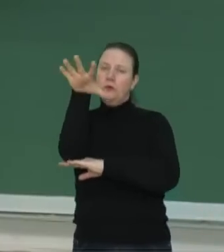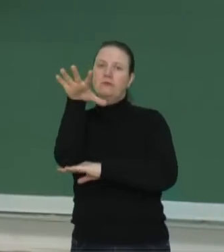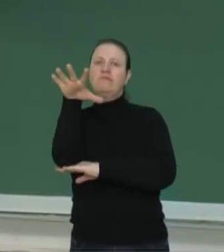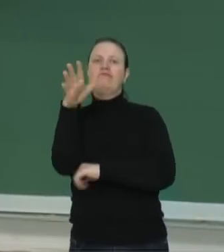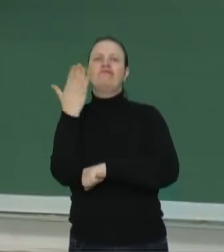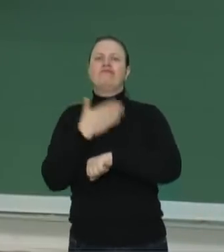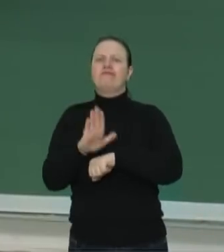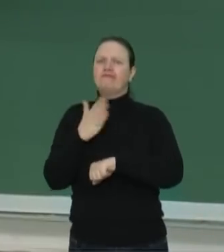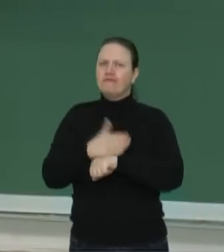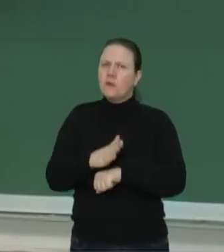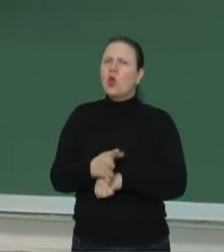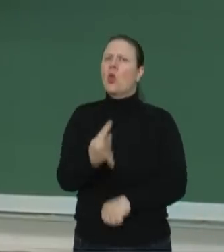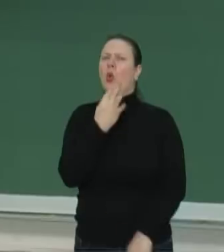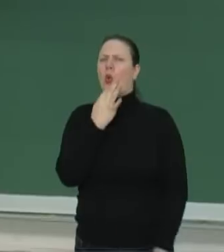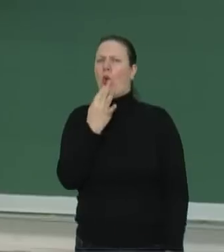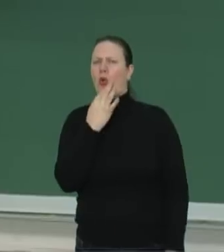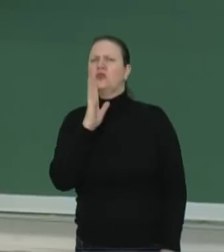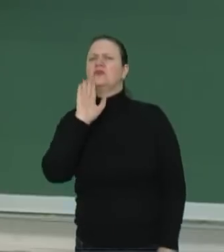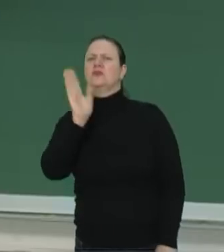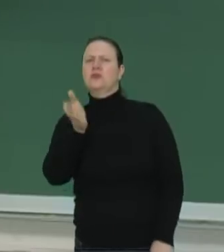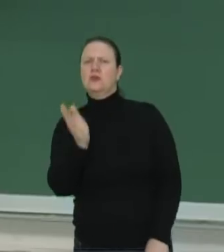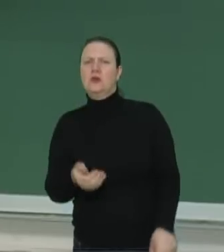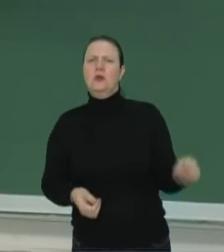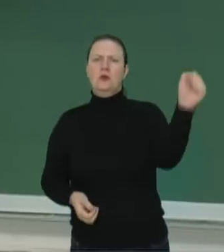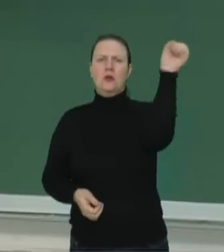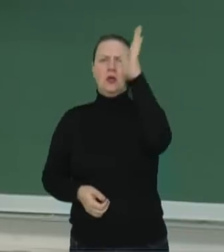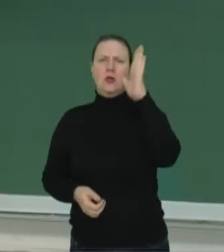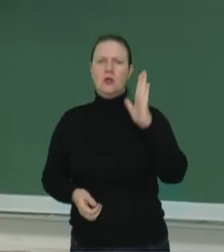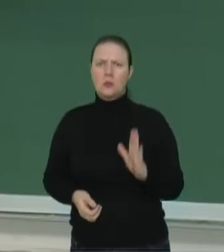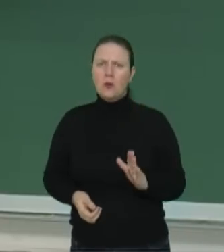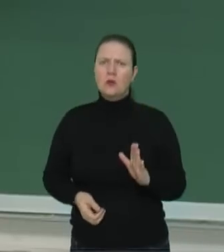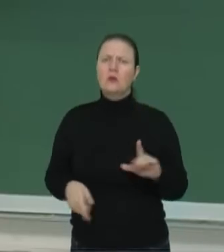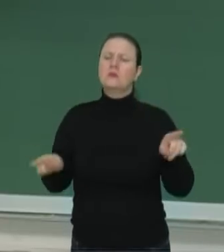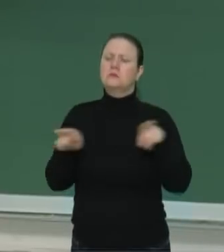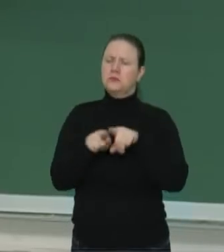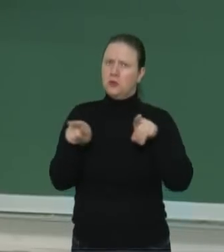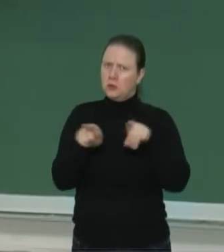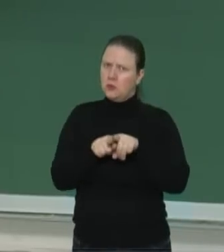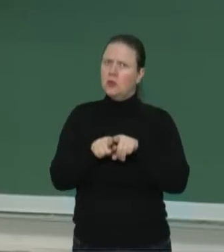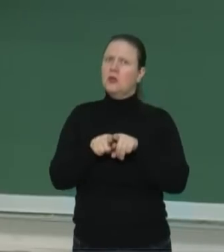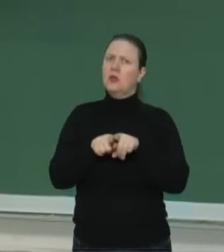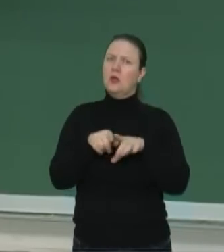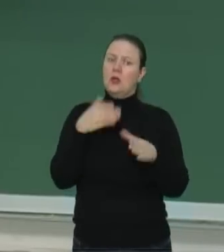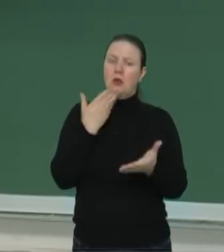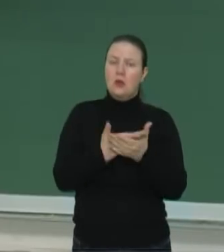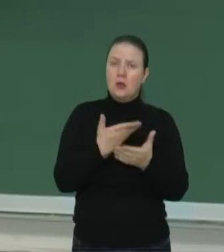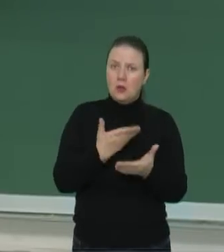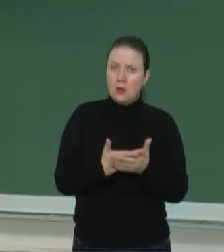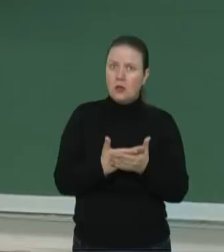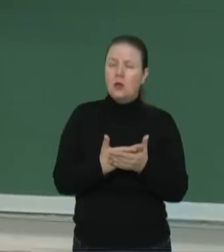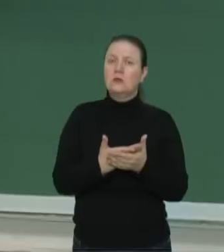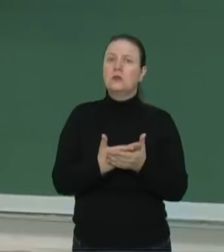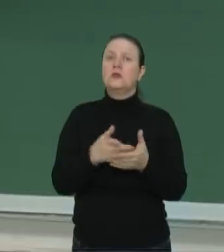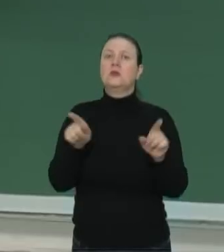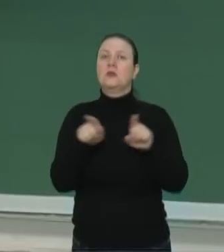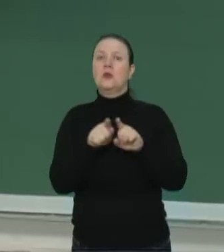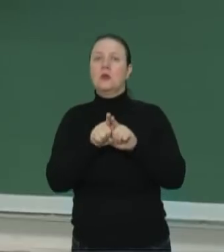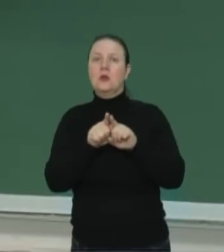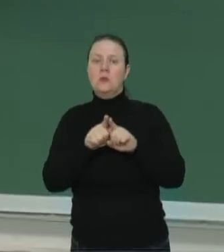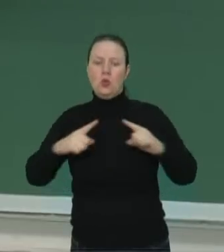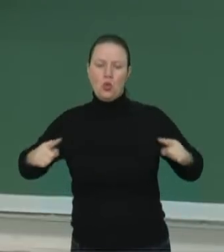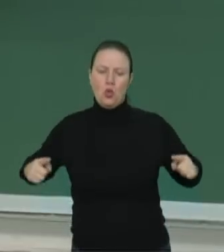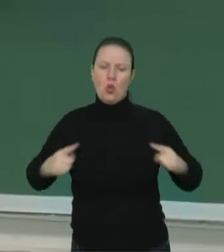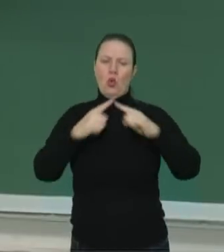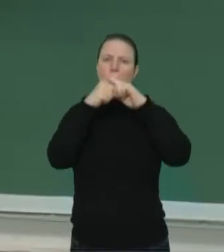esporte muito conhecido, muito praticado nas nossas aulas, né? Inclusive até nos jogos escolares,